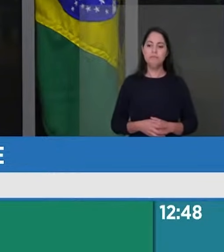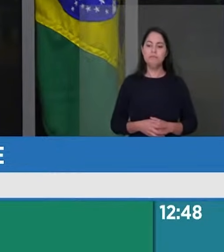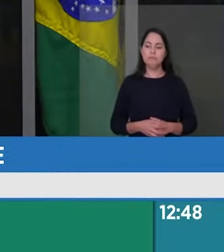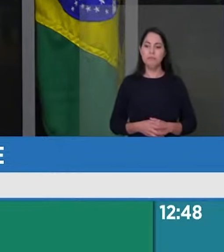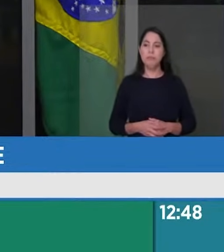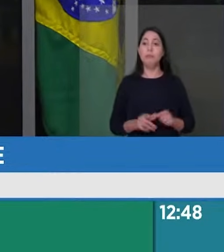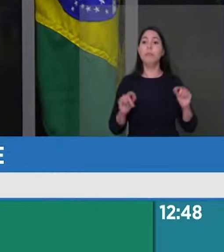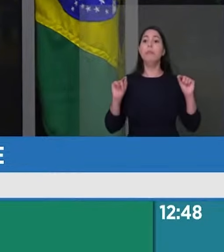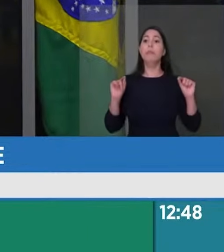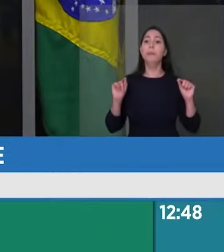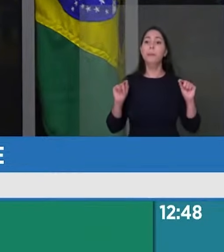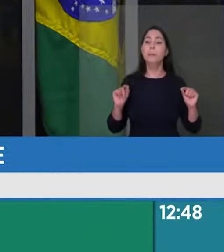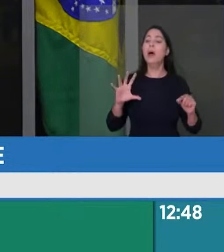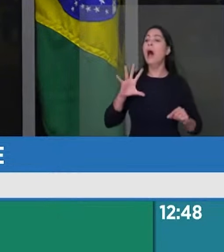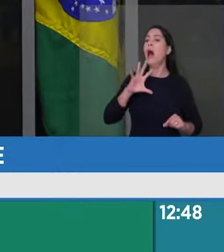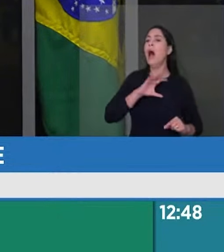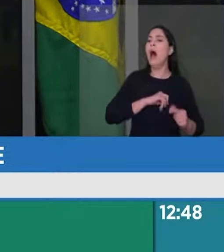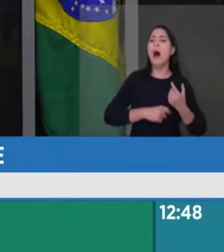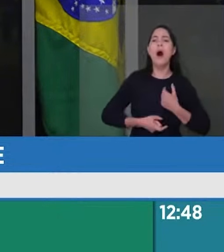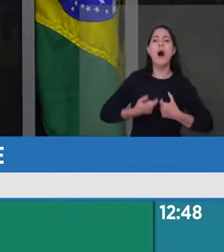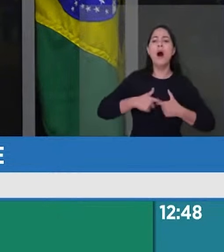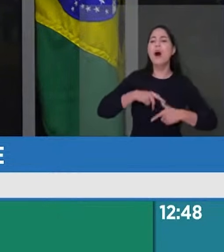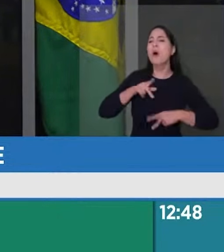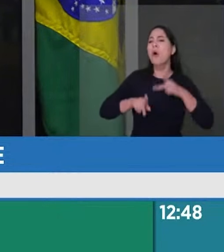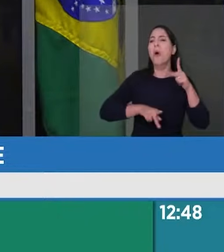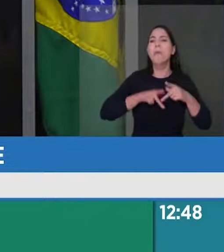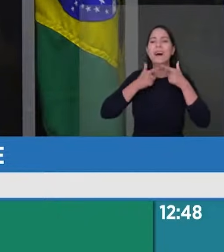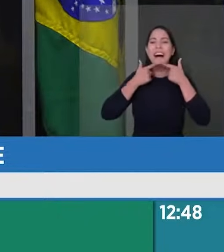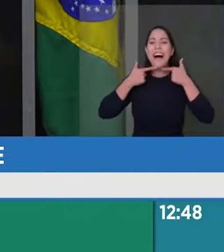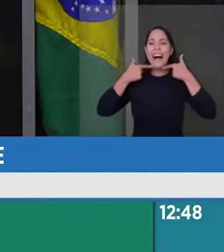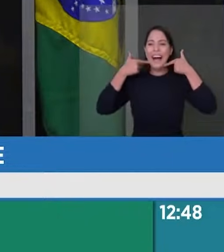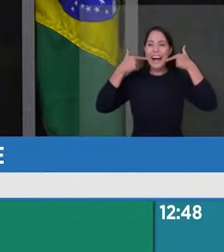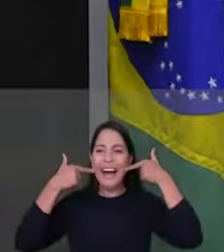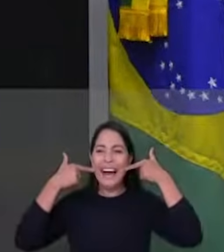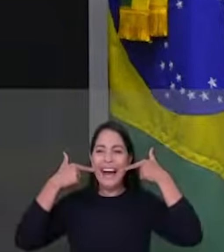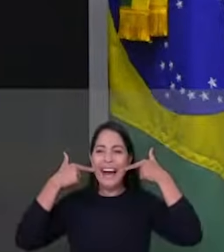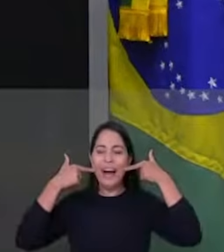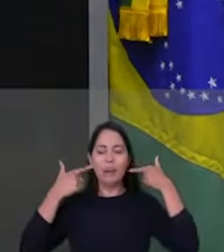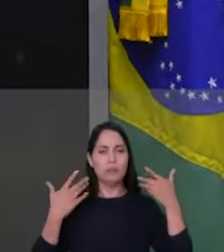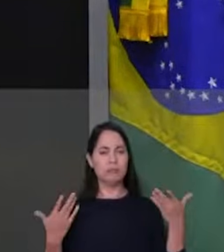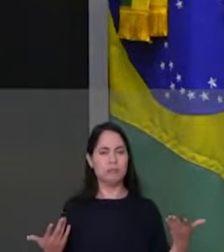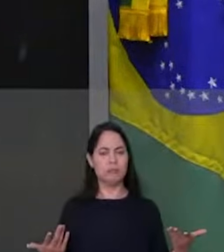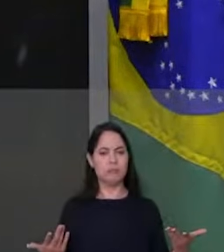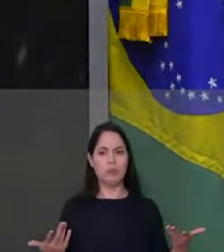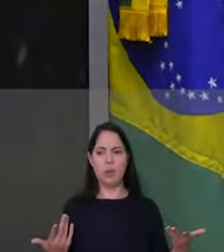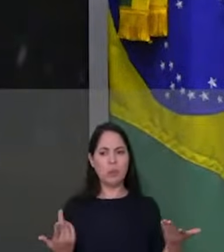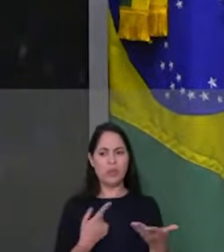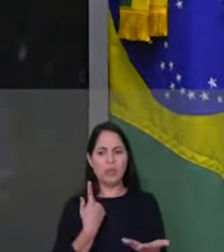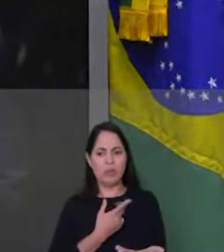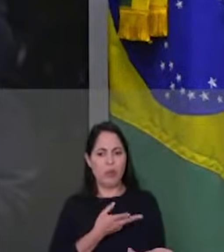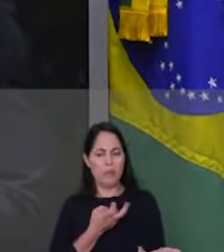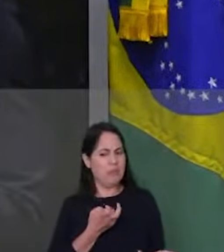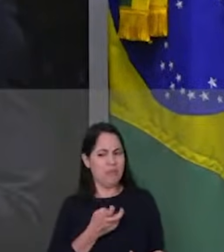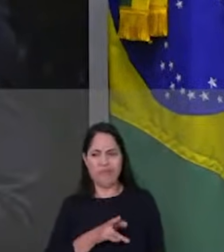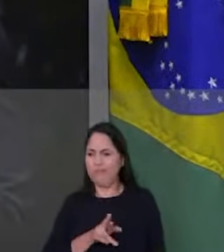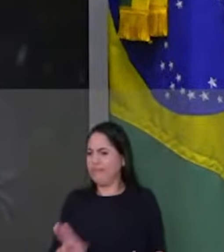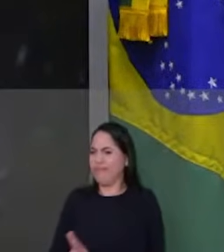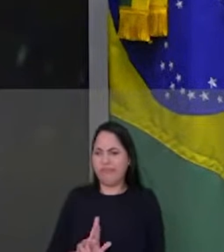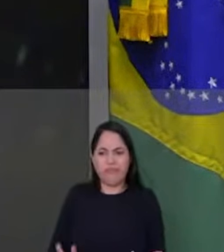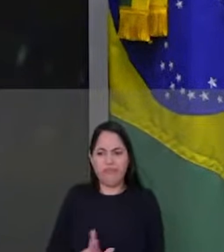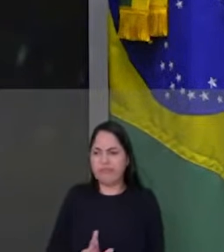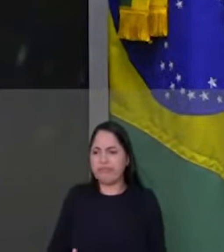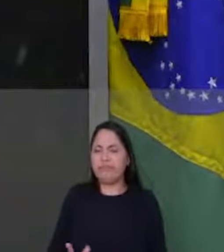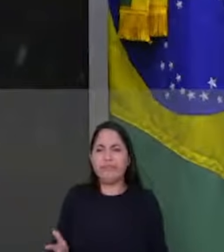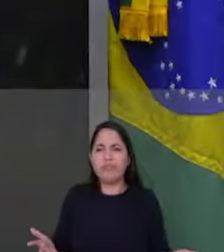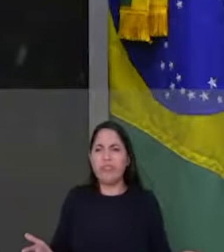que o amor voltaria, o povo voltaria a sorrir. Entretanto, o que a gente vê não é bem isso.